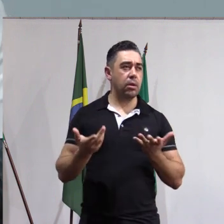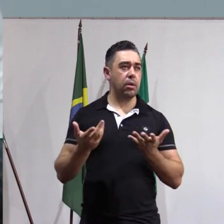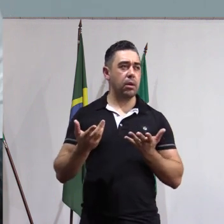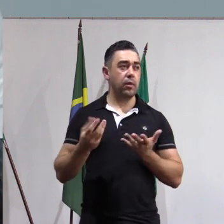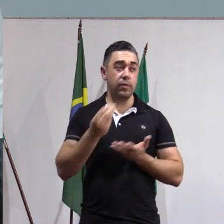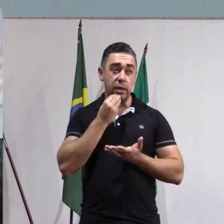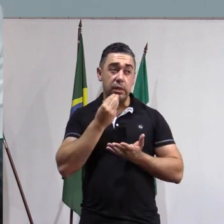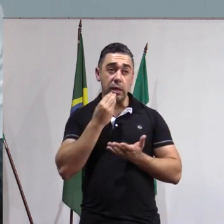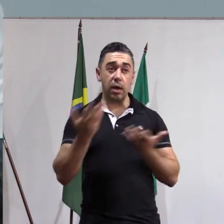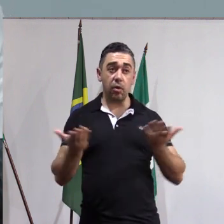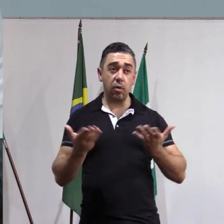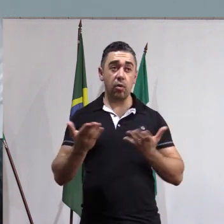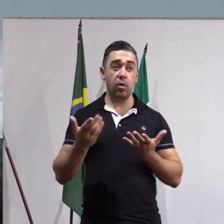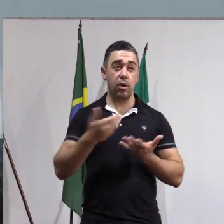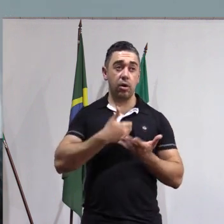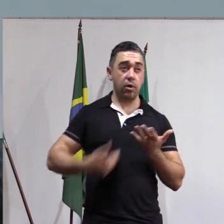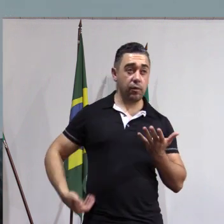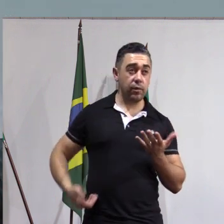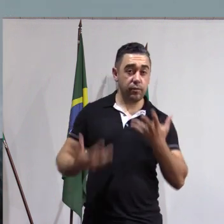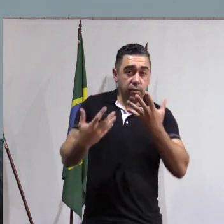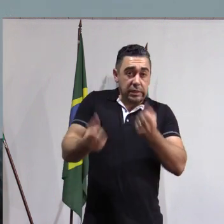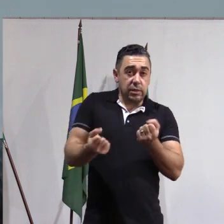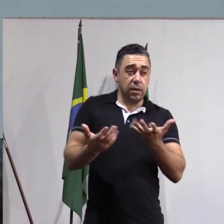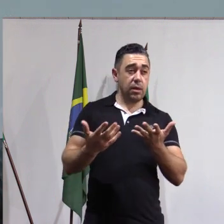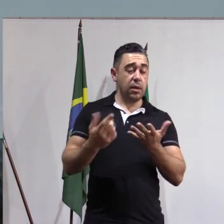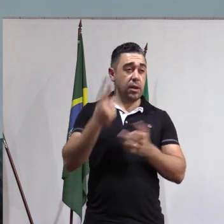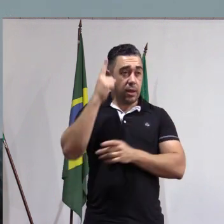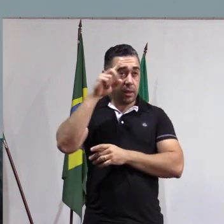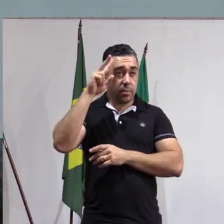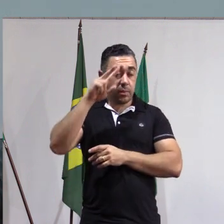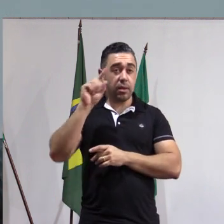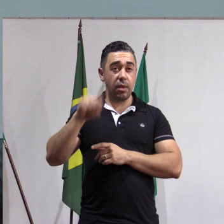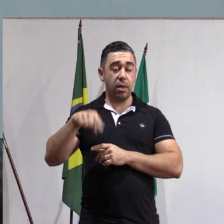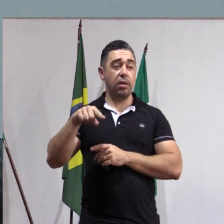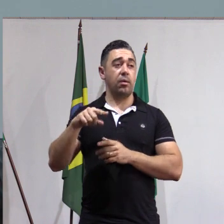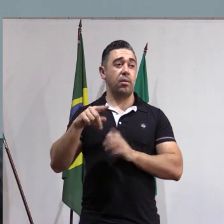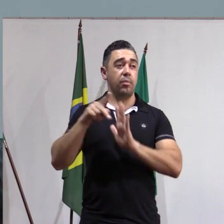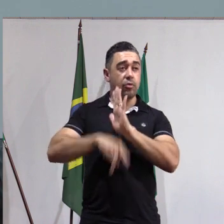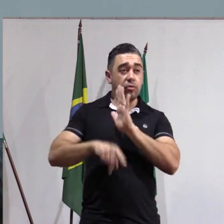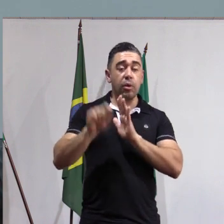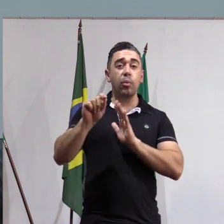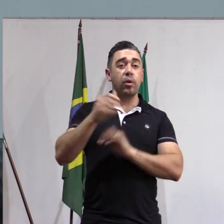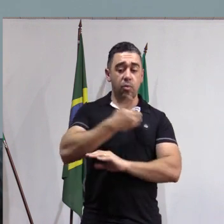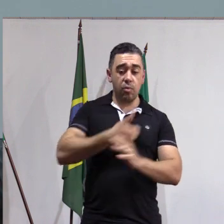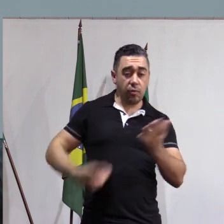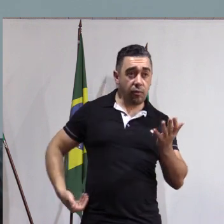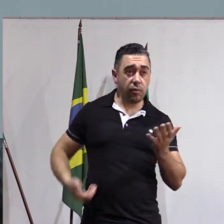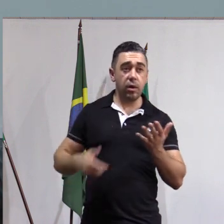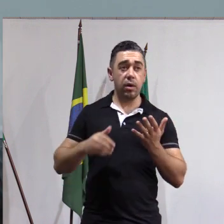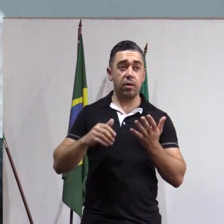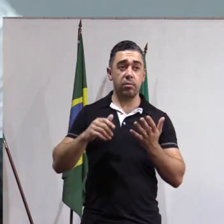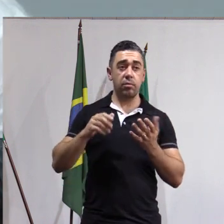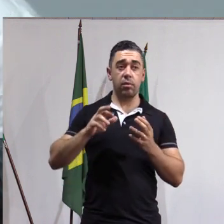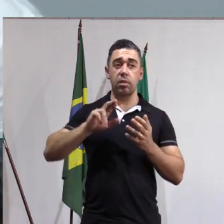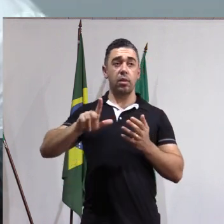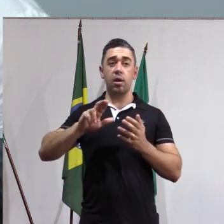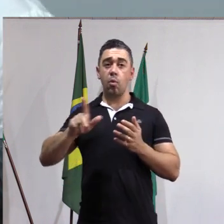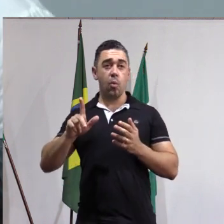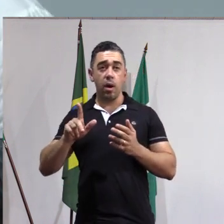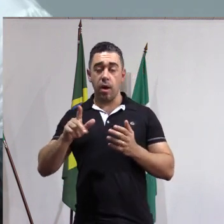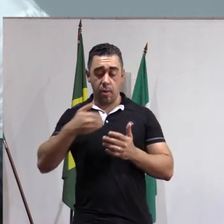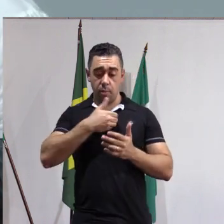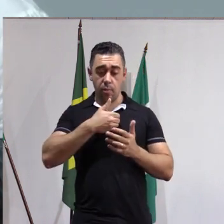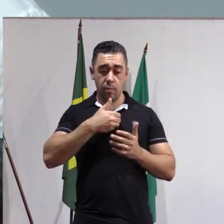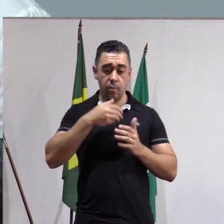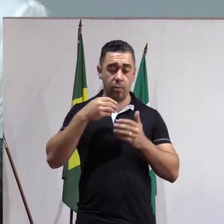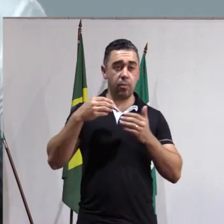Jair Bolsonaro? Lembrando que é um projeto de um governo, não é o projeto do ministro da